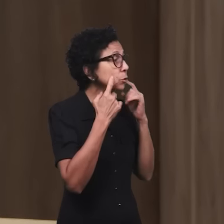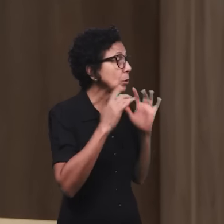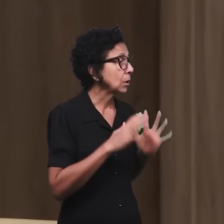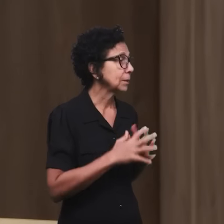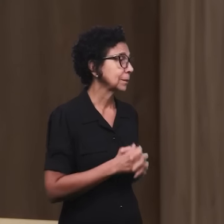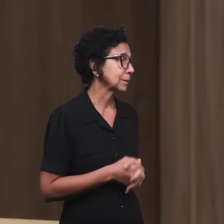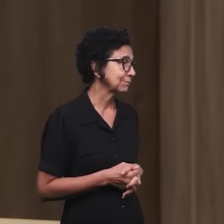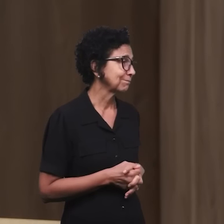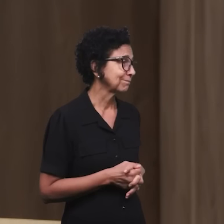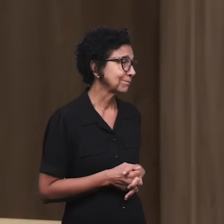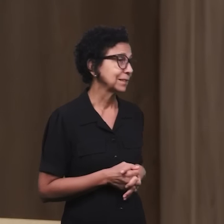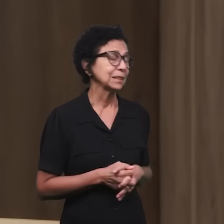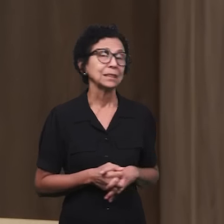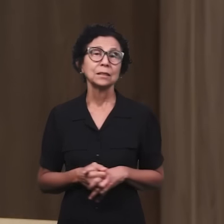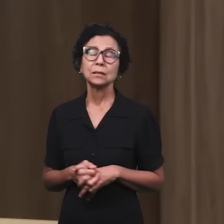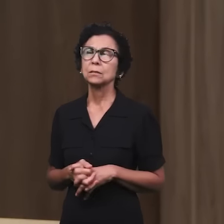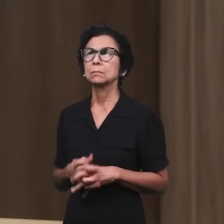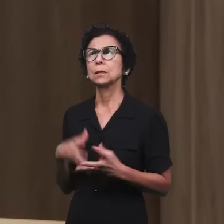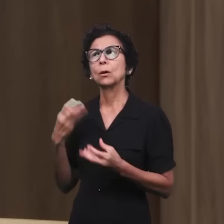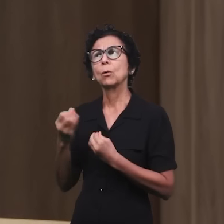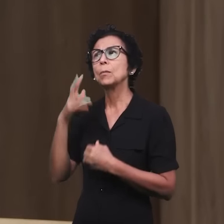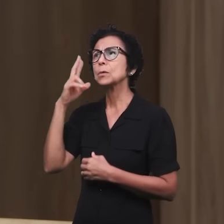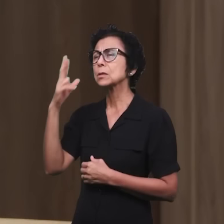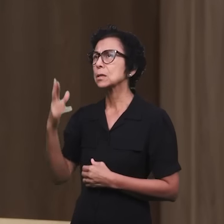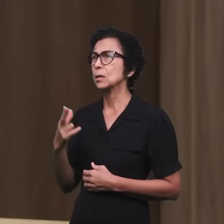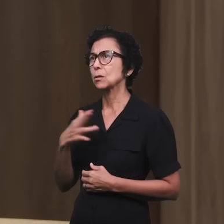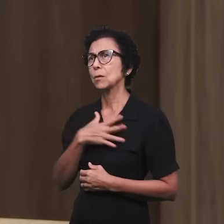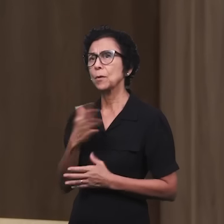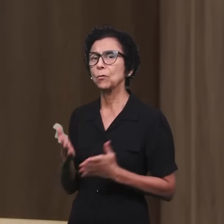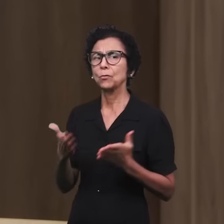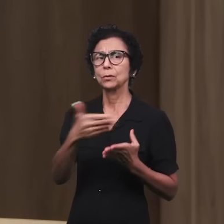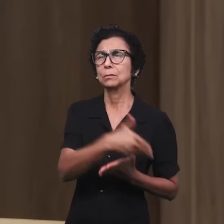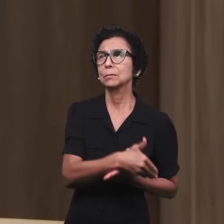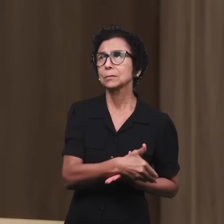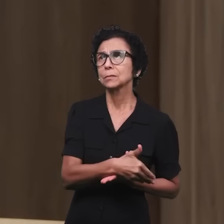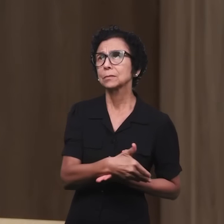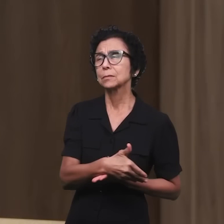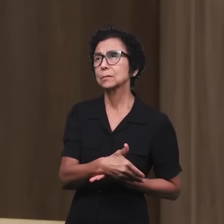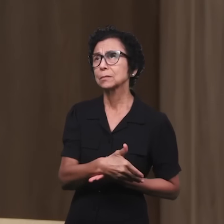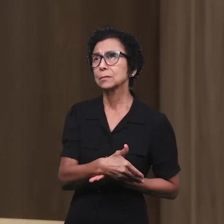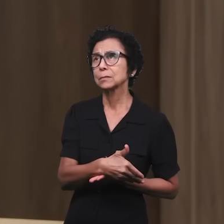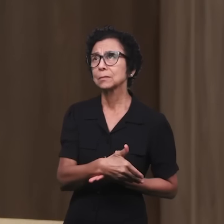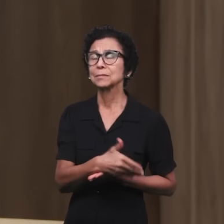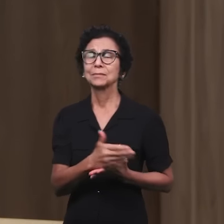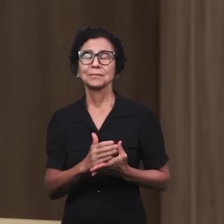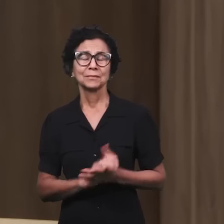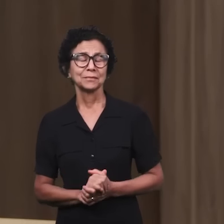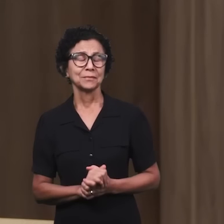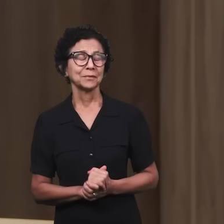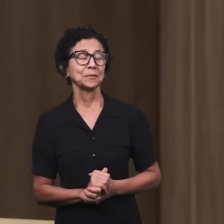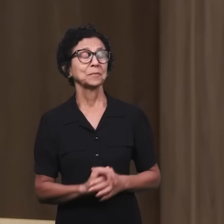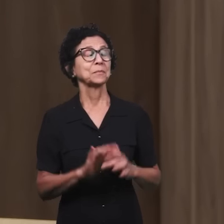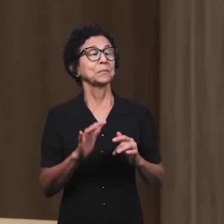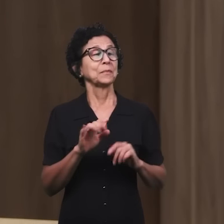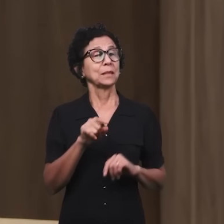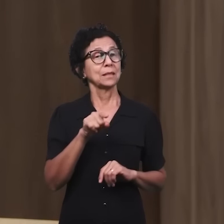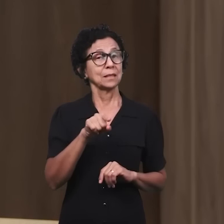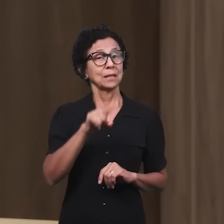Mas é o mesmo Jesus, né? Glória a Jesus. Se vai operou aqui, vai Glória a operar. Jesus. Ele dá a palavra antes de fazer. Né? Porque quem crê,